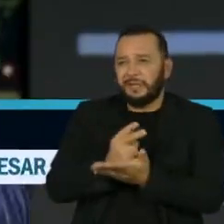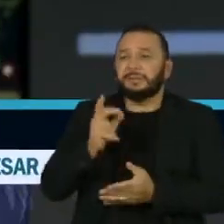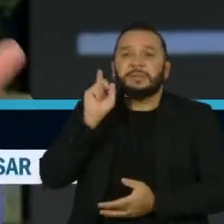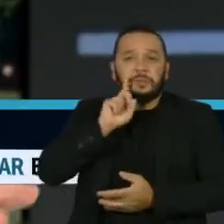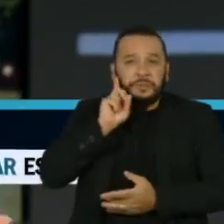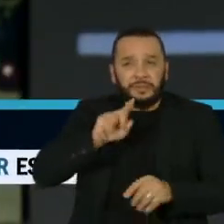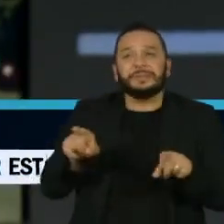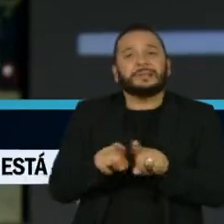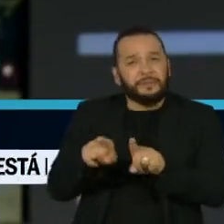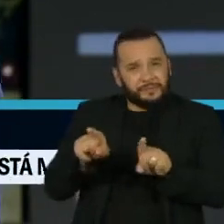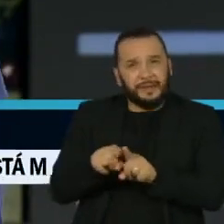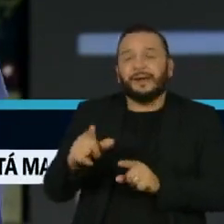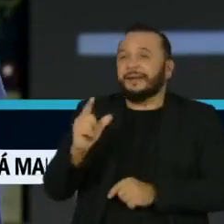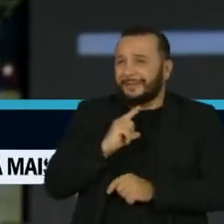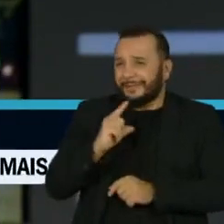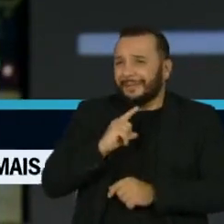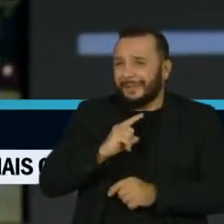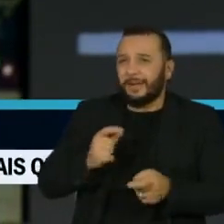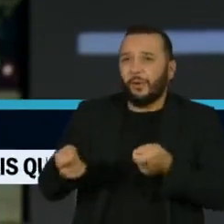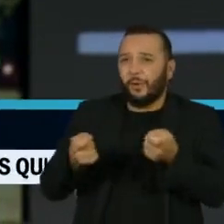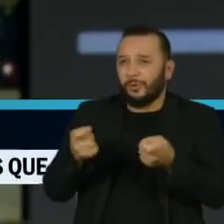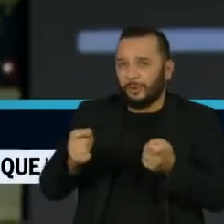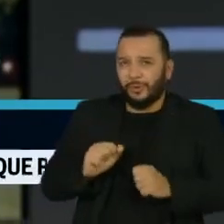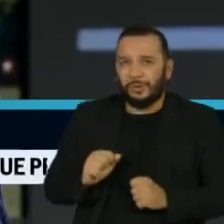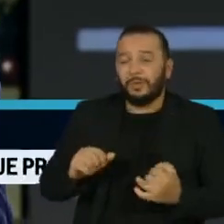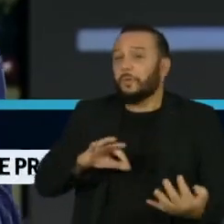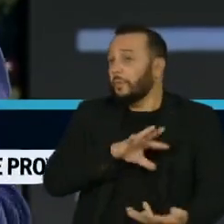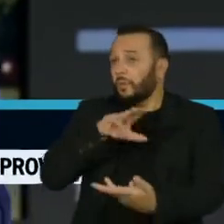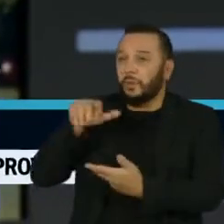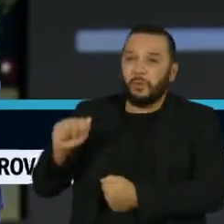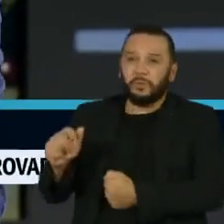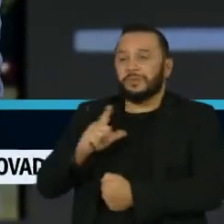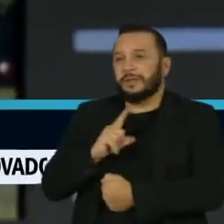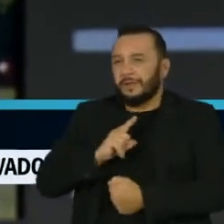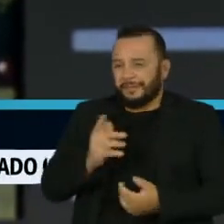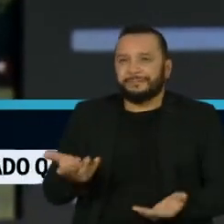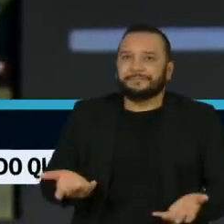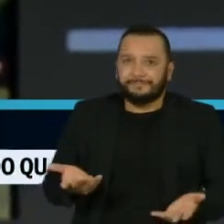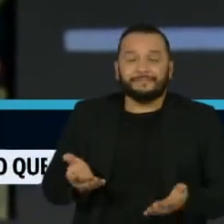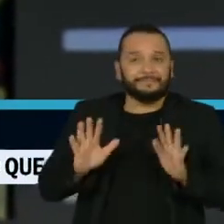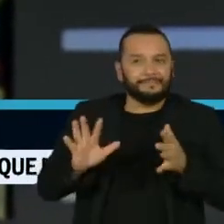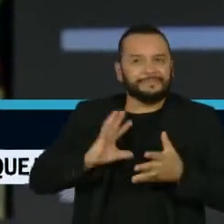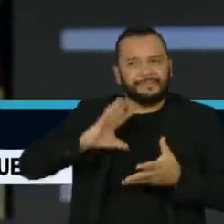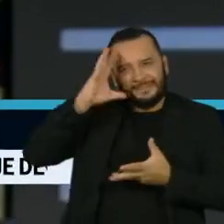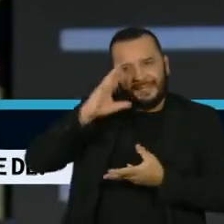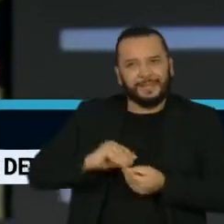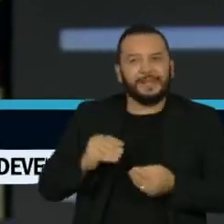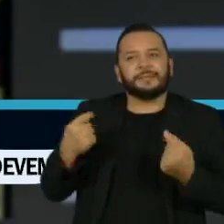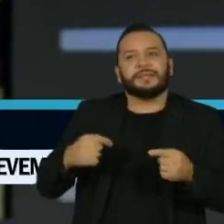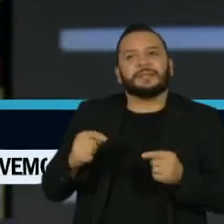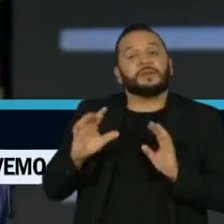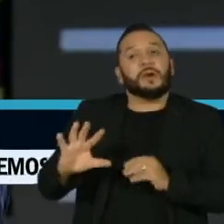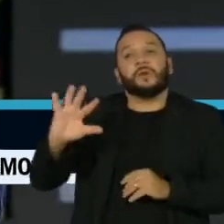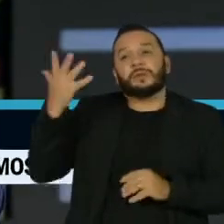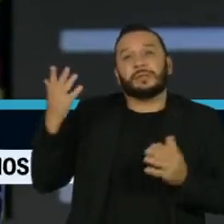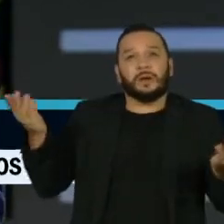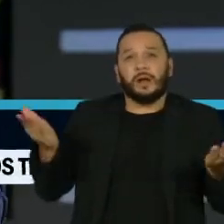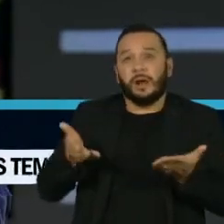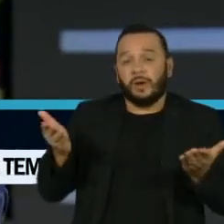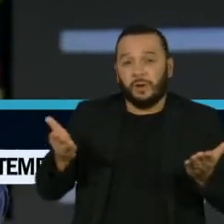também têm as suas operações de controle. Censura, todo mundo, né? Todo mundo tem. Agora, o que precisa entender que isso que aconteceu agora foi